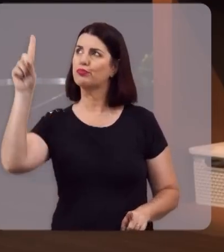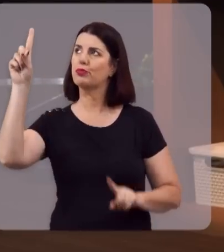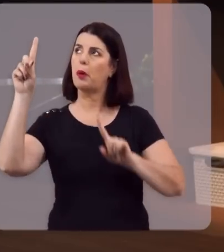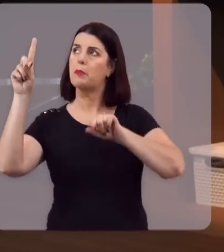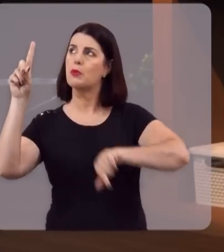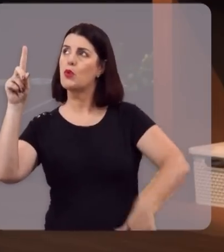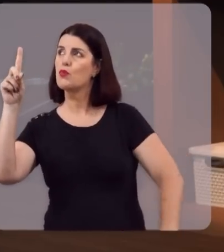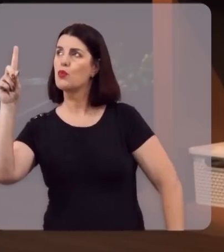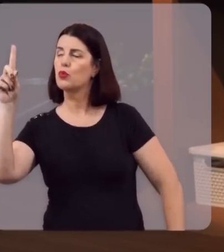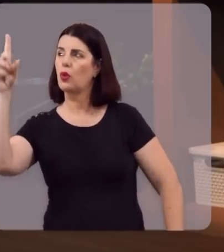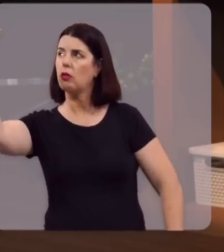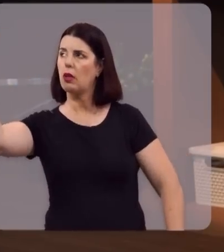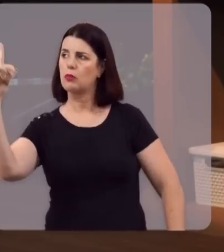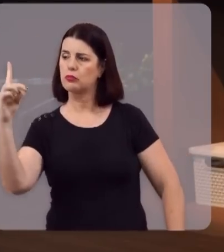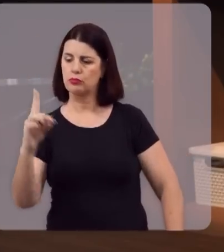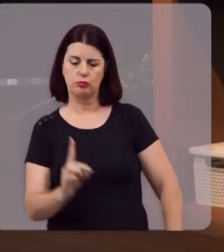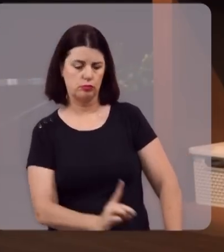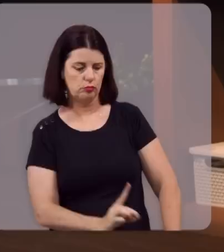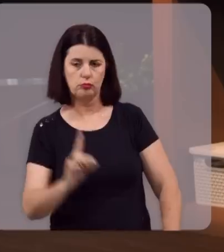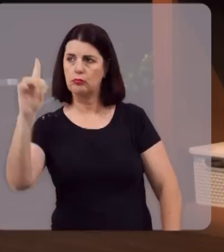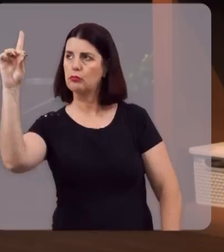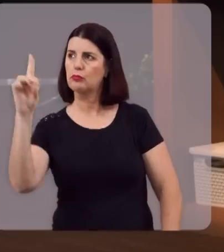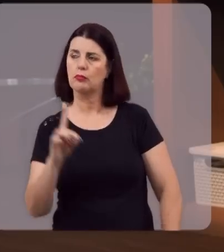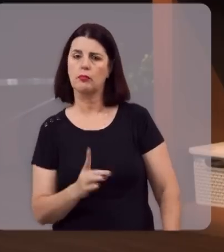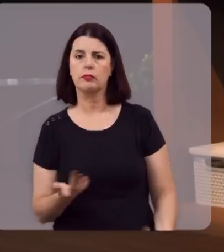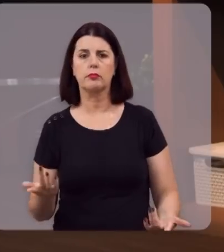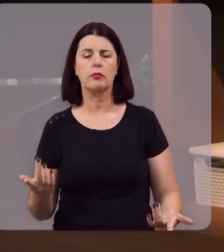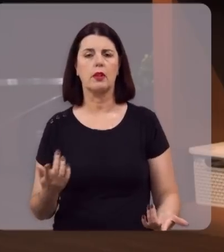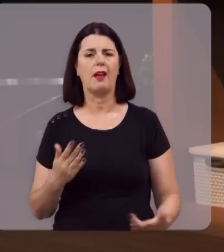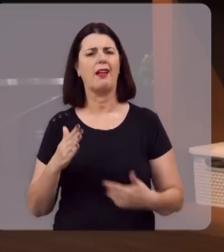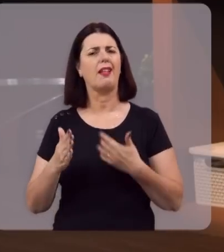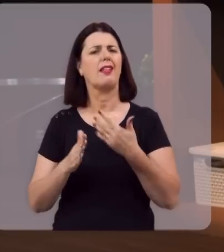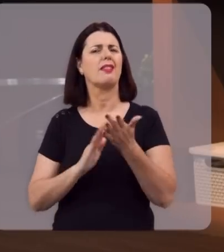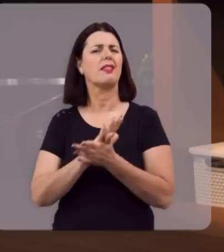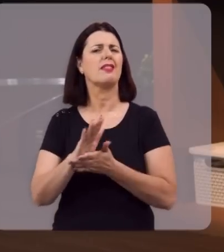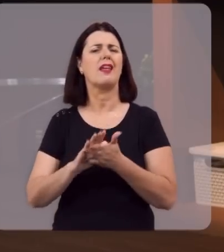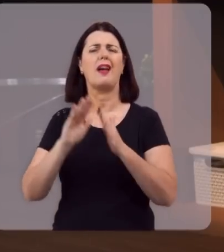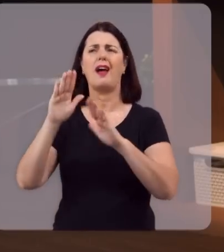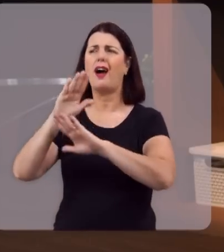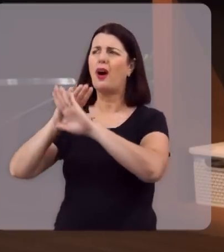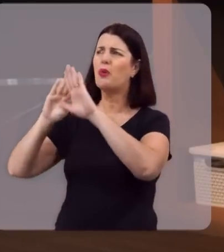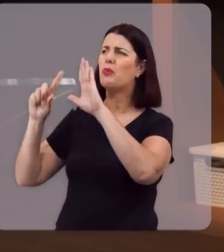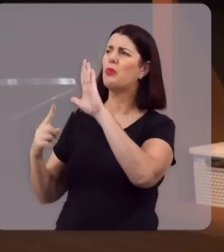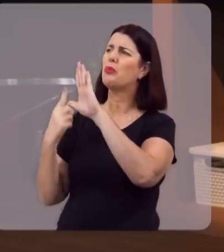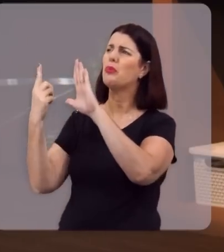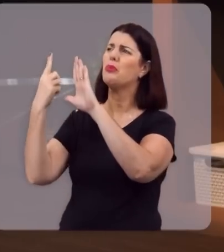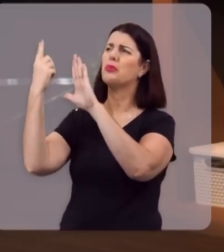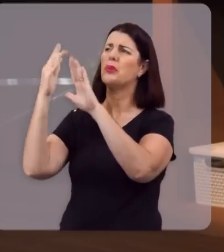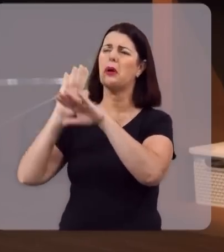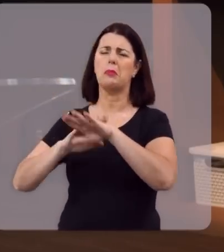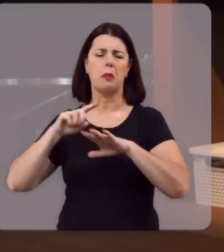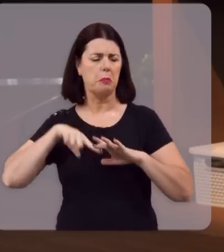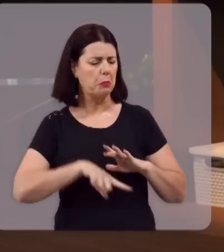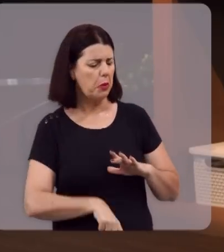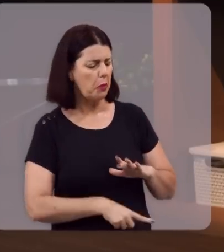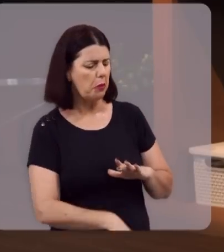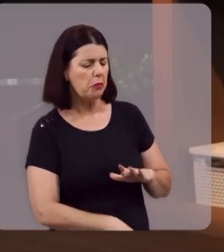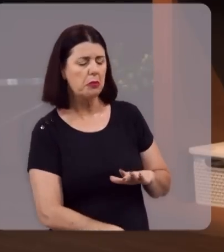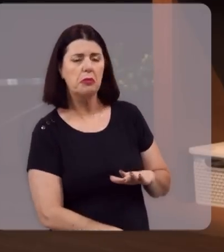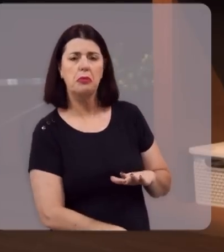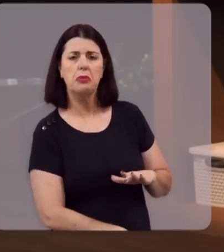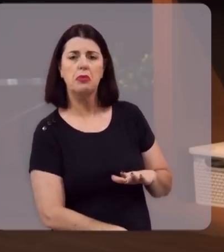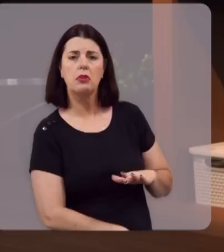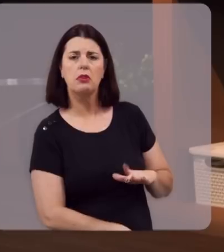ele pega o ponto mais baixo portanto nem as alturas excelsas nem as profundezas